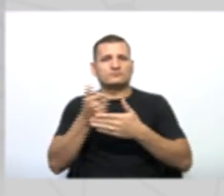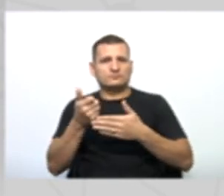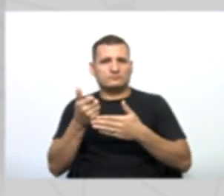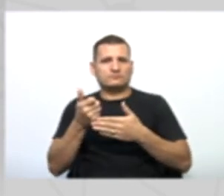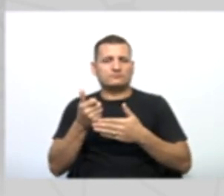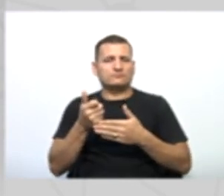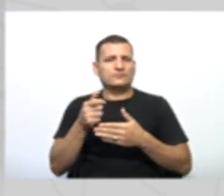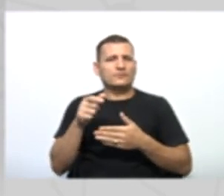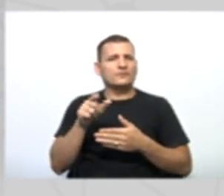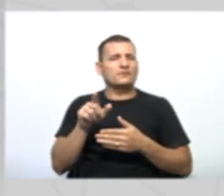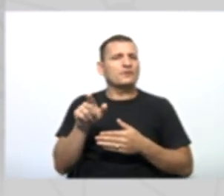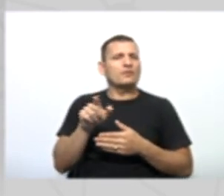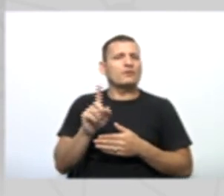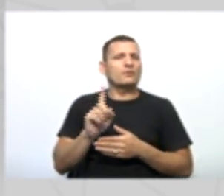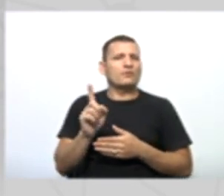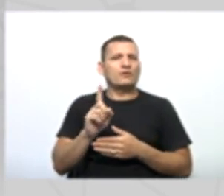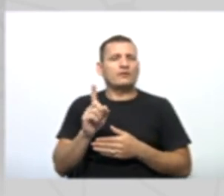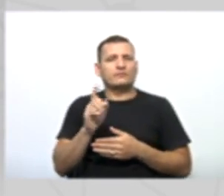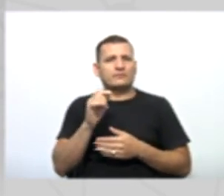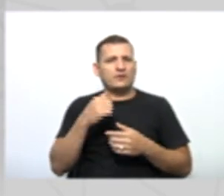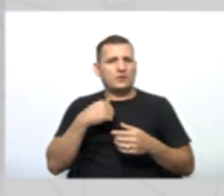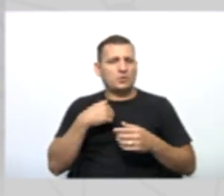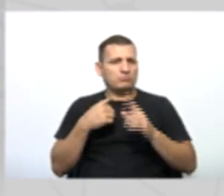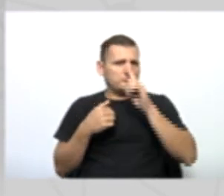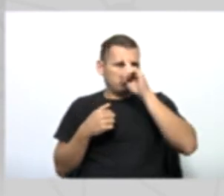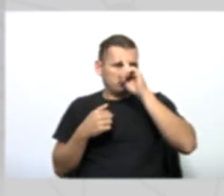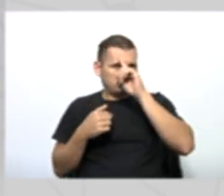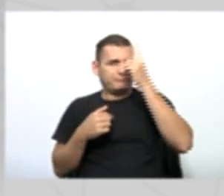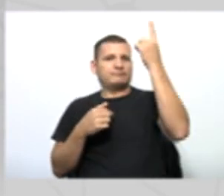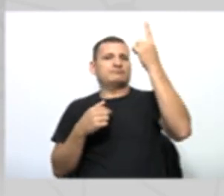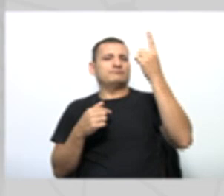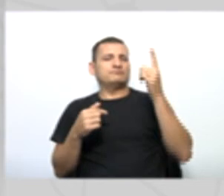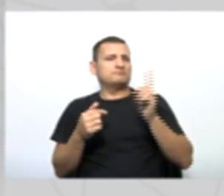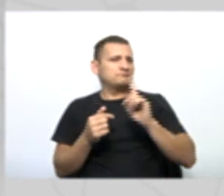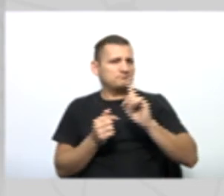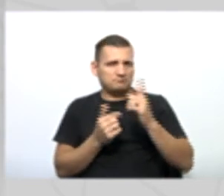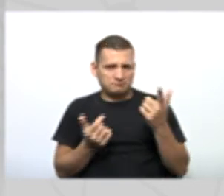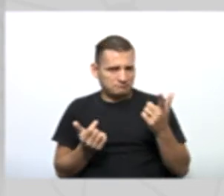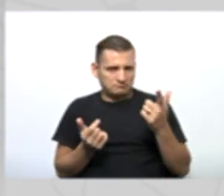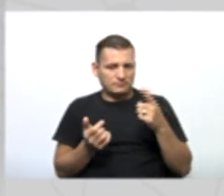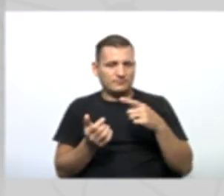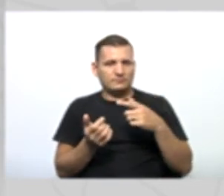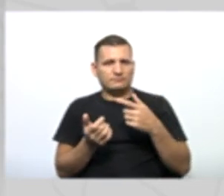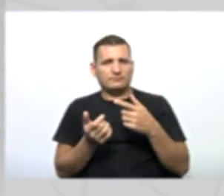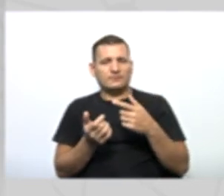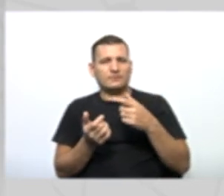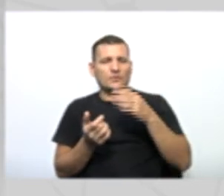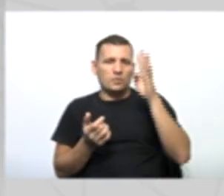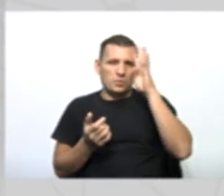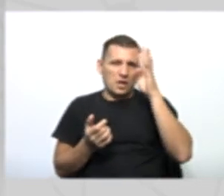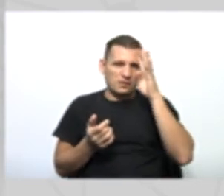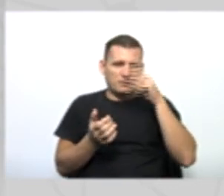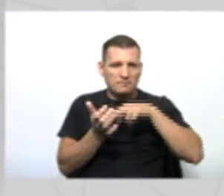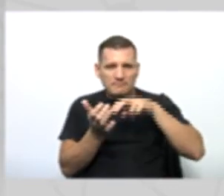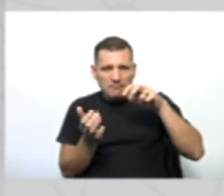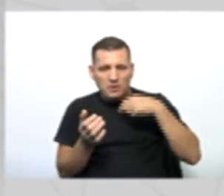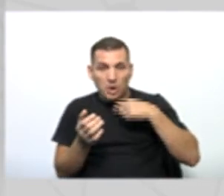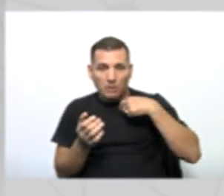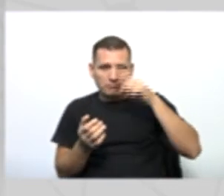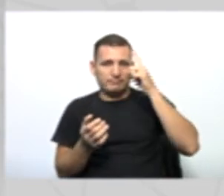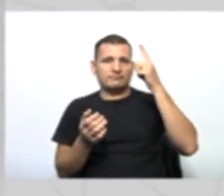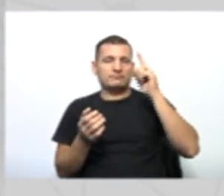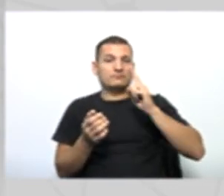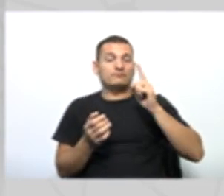é algo que o professor Wesley e o professor Diego inventaram numa manhã de terça-feira ou de quarta-feira. Isso é algo que desde o princípio